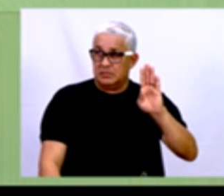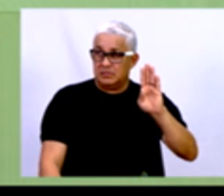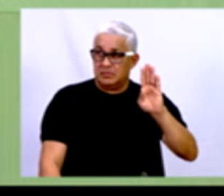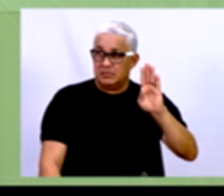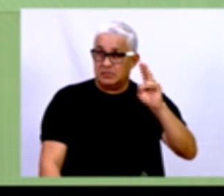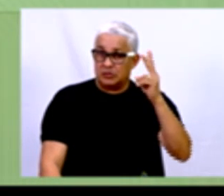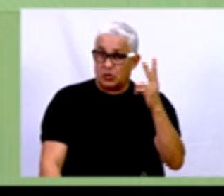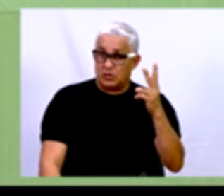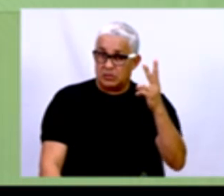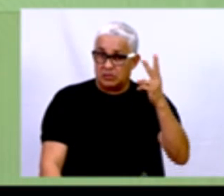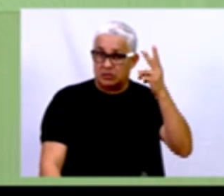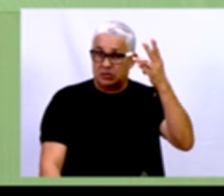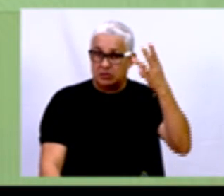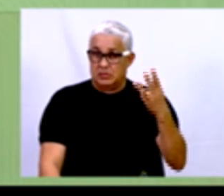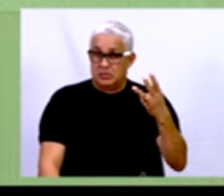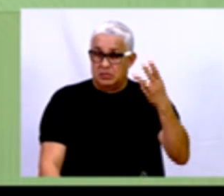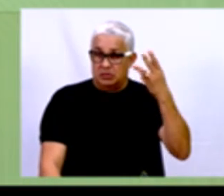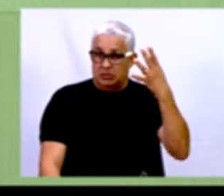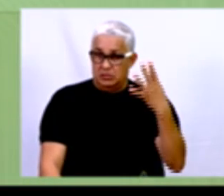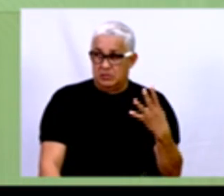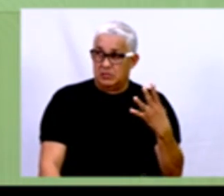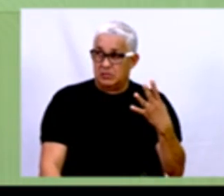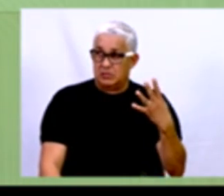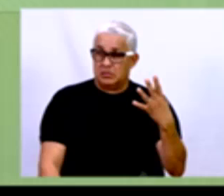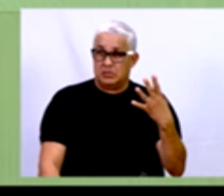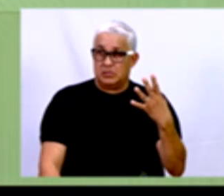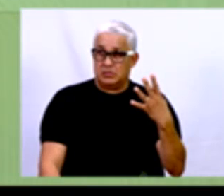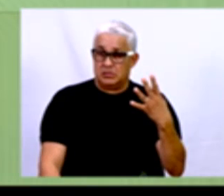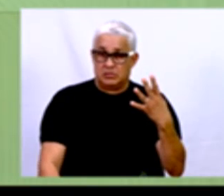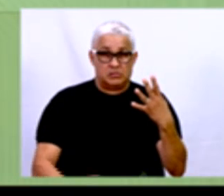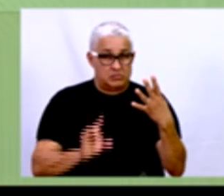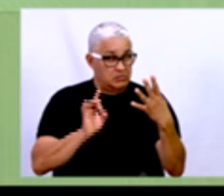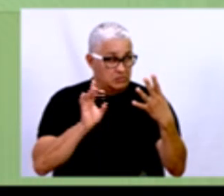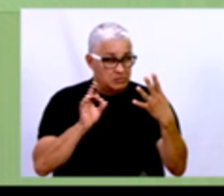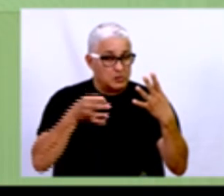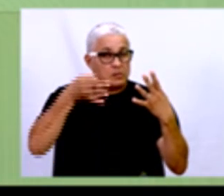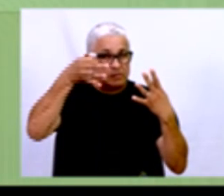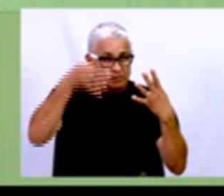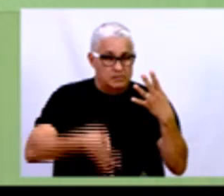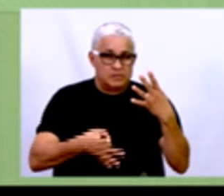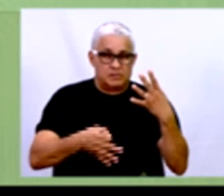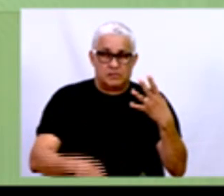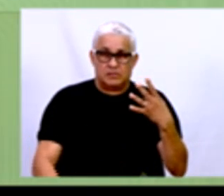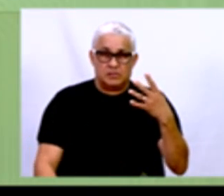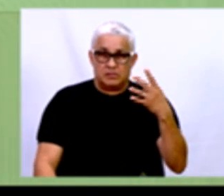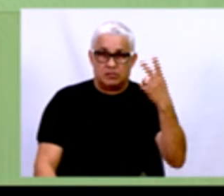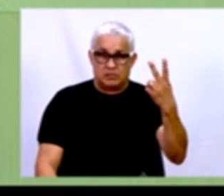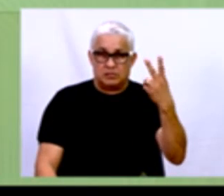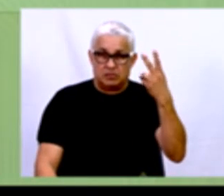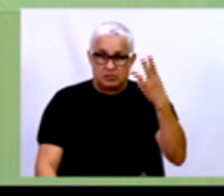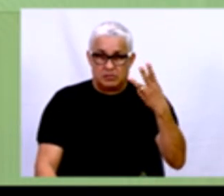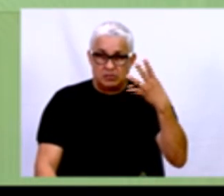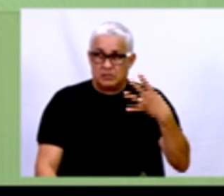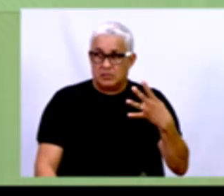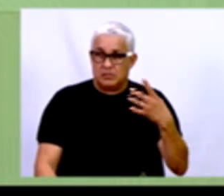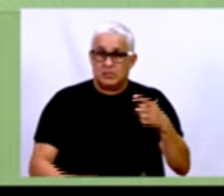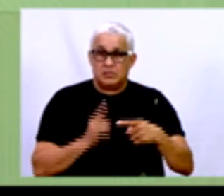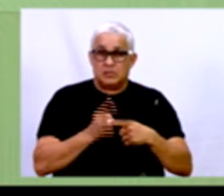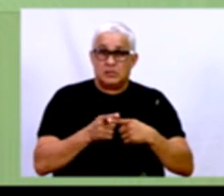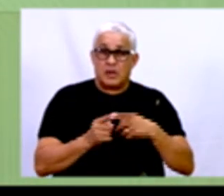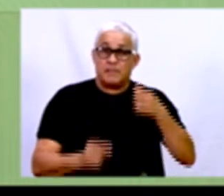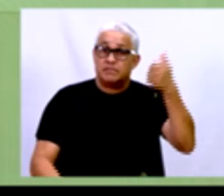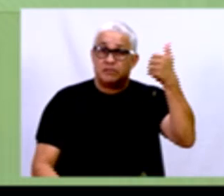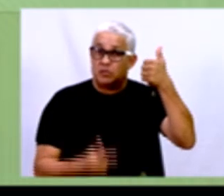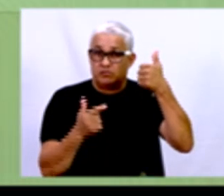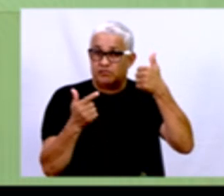as frases 2, 3 e 4 apenas estão corretas. Isso. Por que a primeira frase não